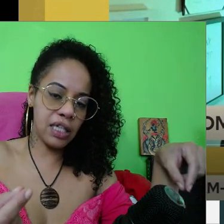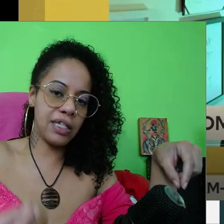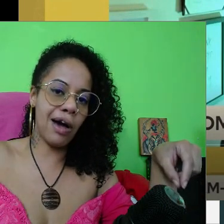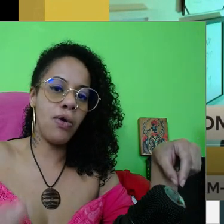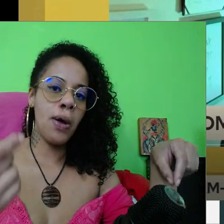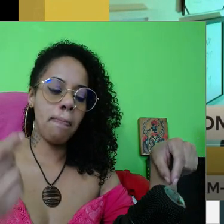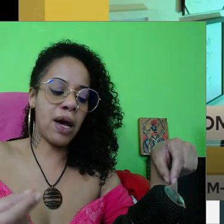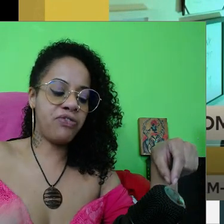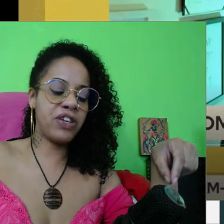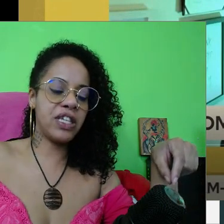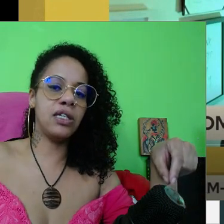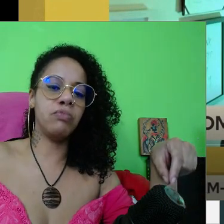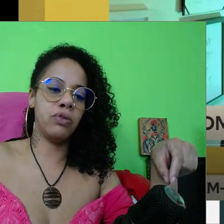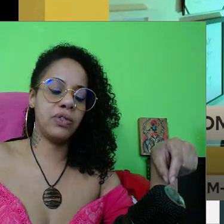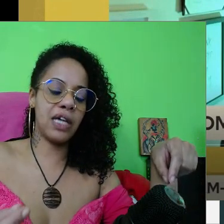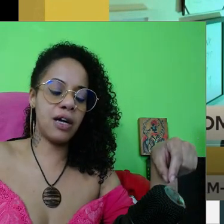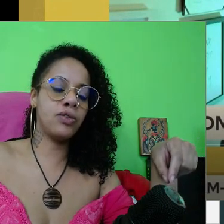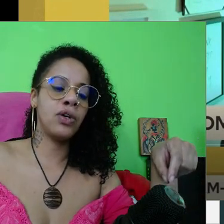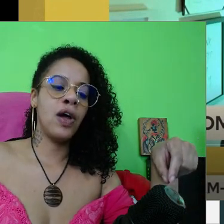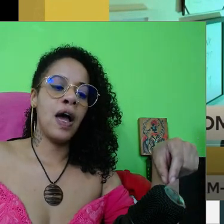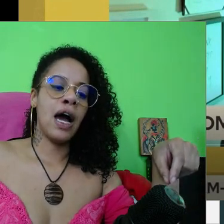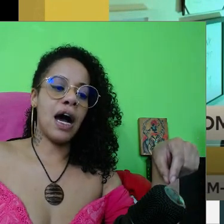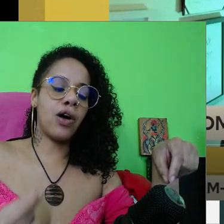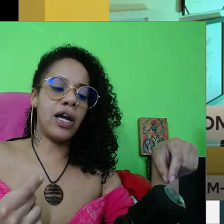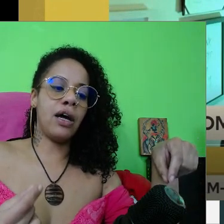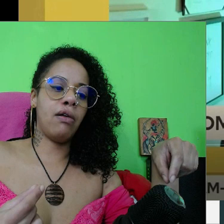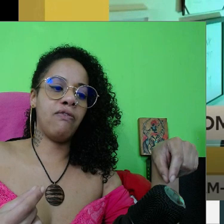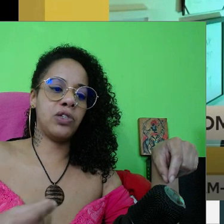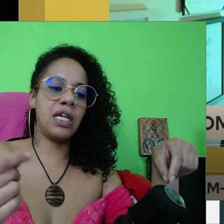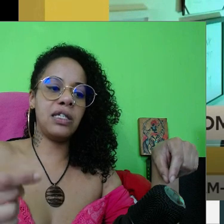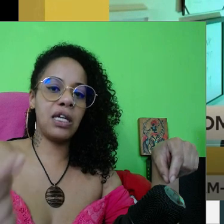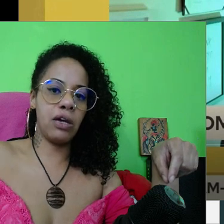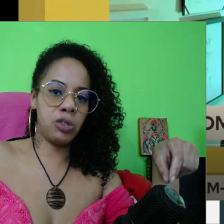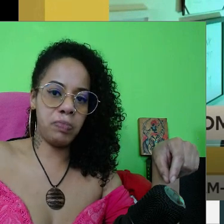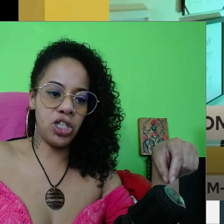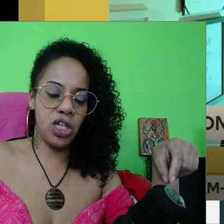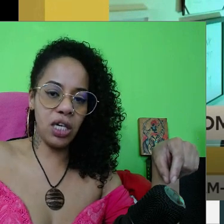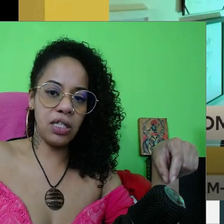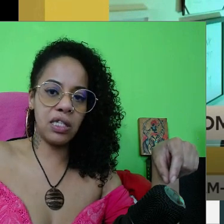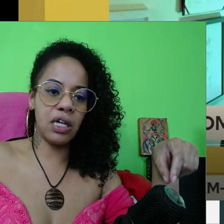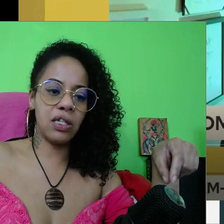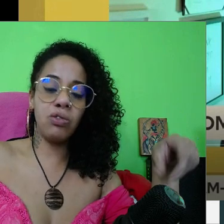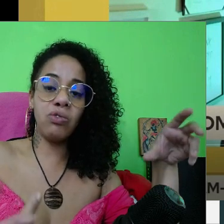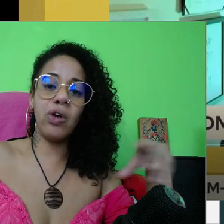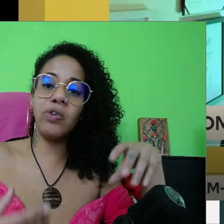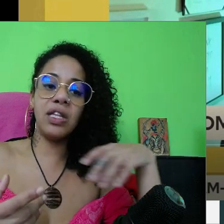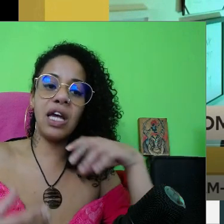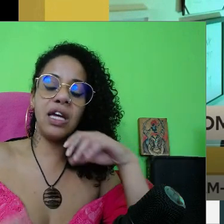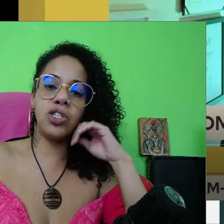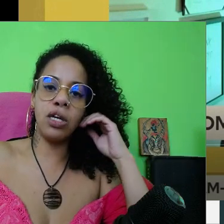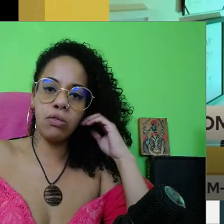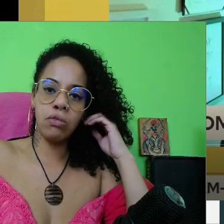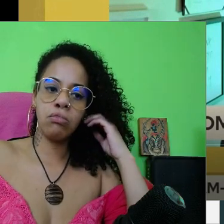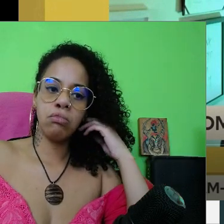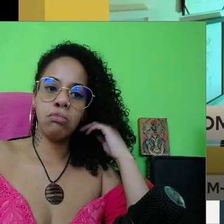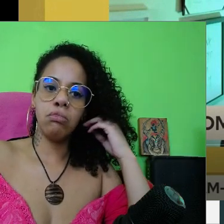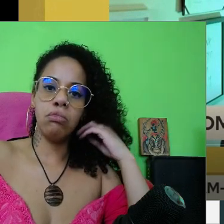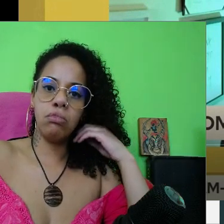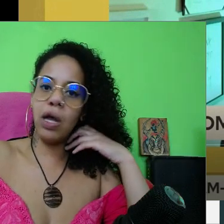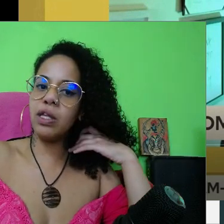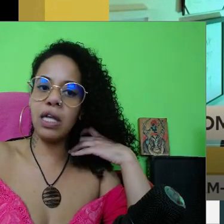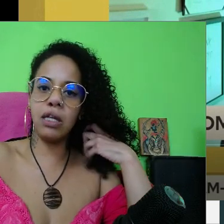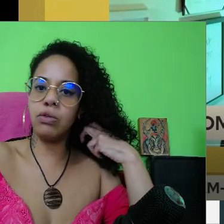essencial para o fascismo certo agora vocês é quem nos petistas eu não entendi